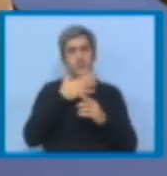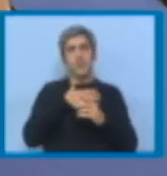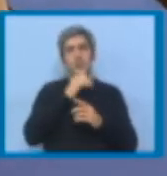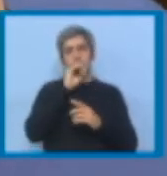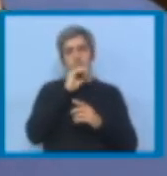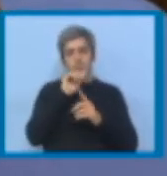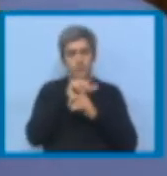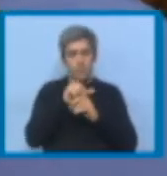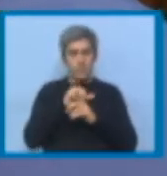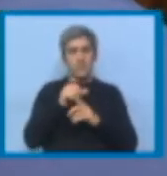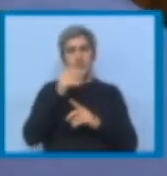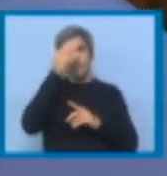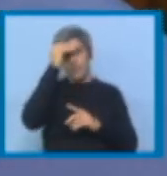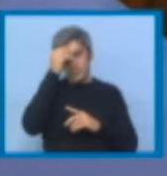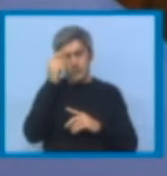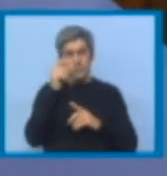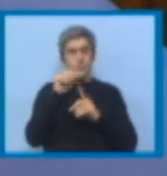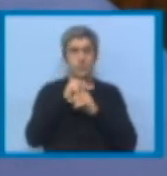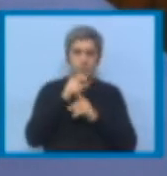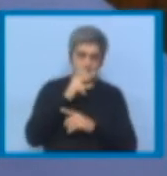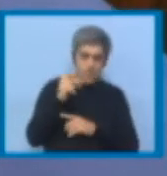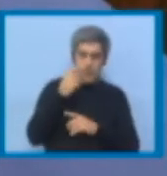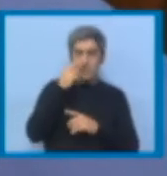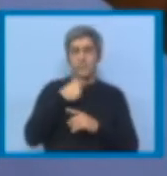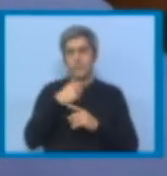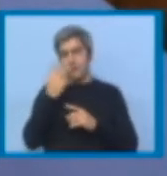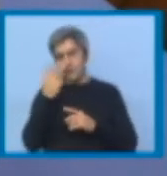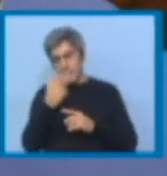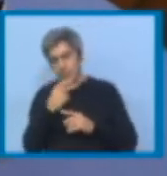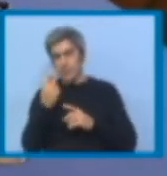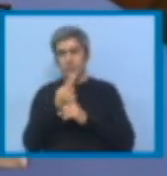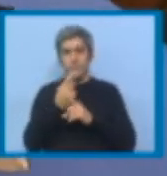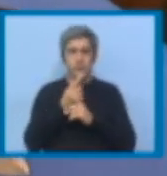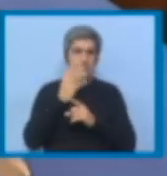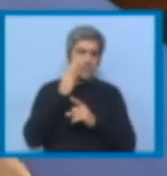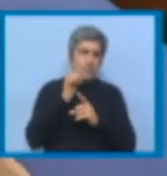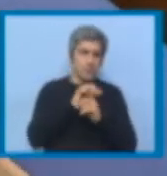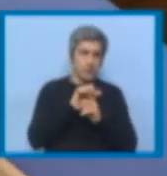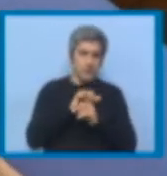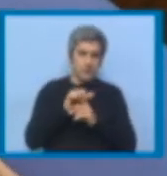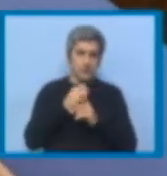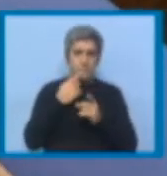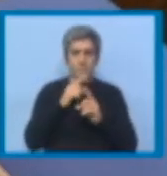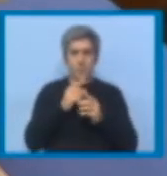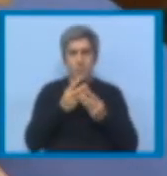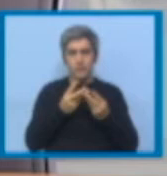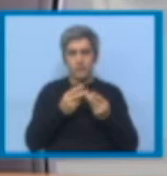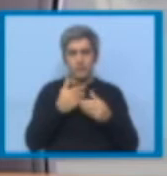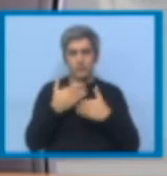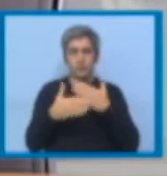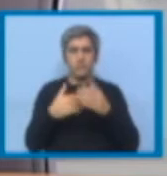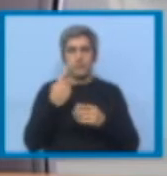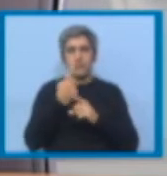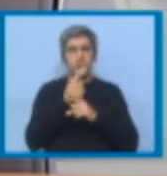se corrigirem erros e fragilidades e para tentar recuperar aqui uma